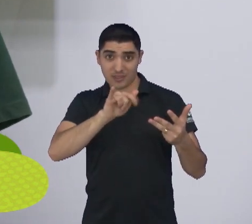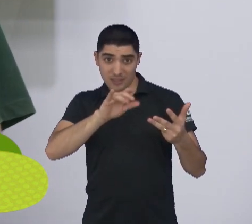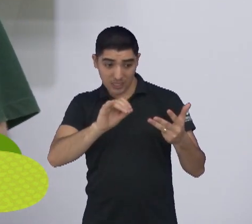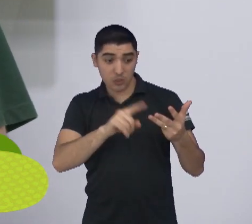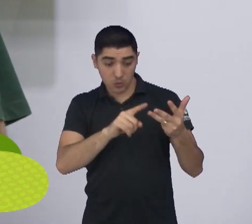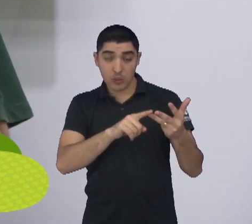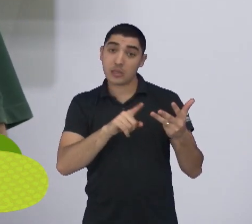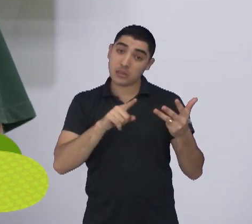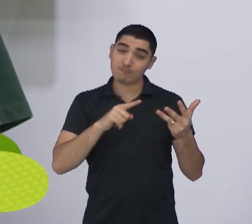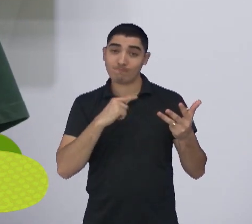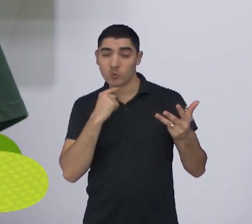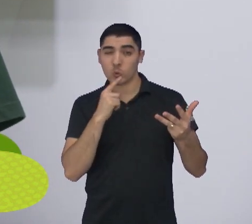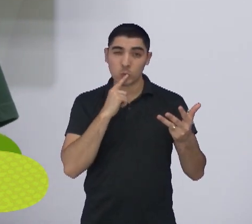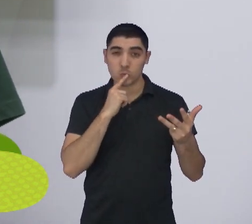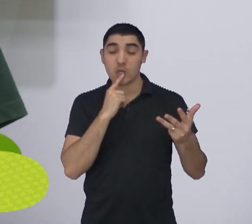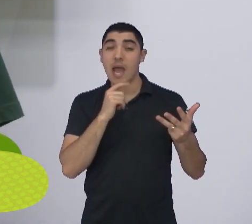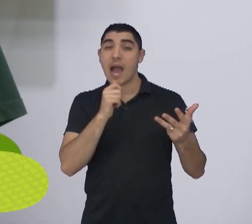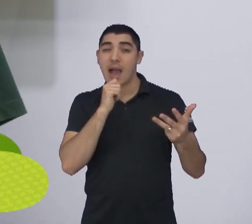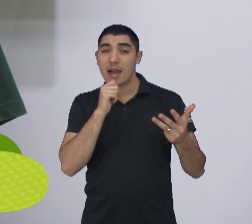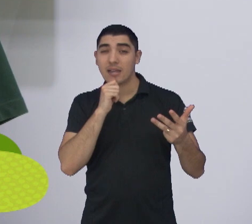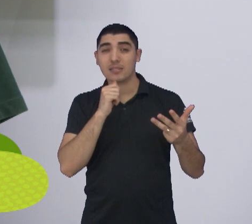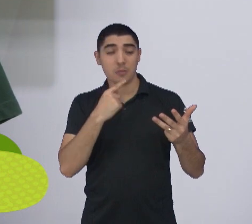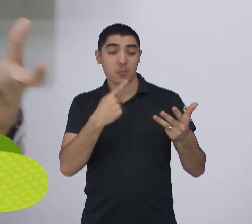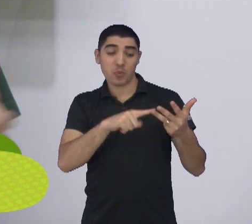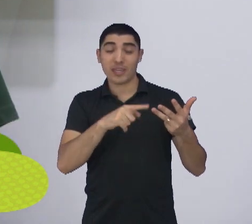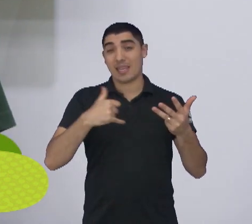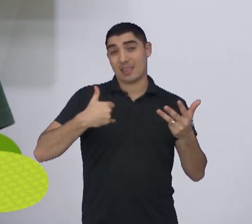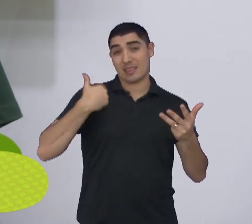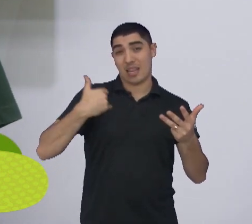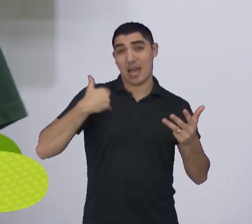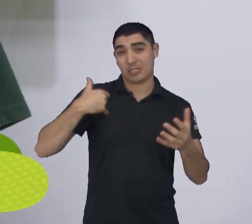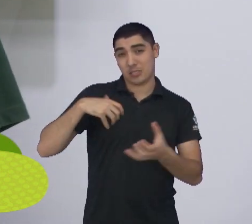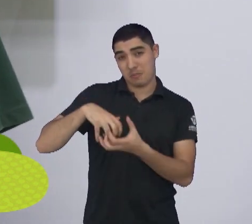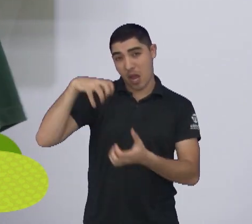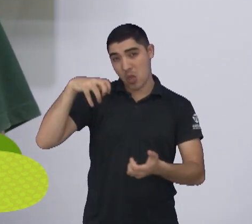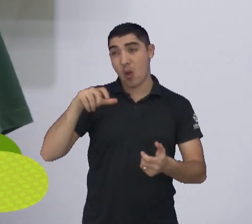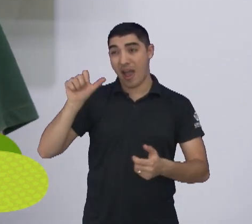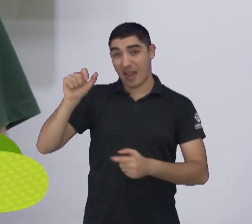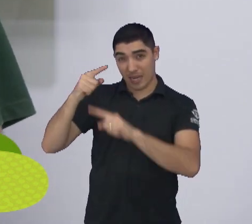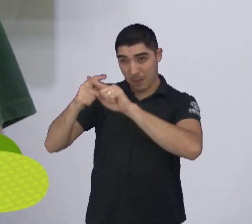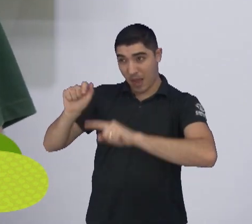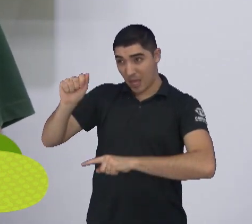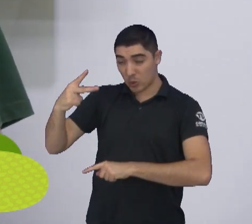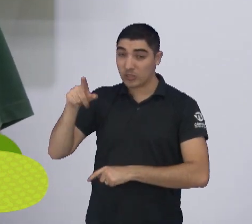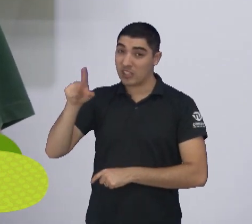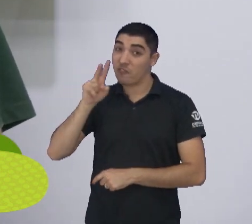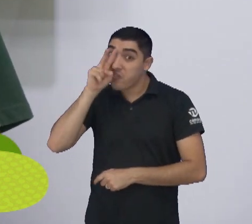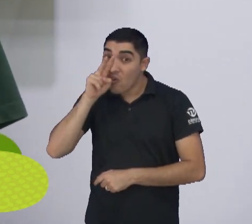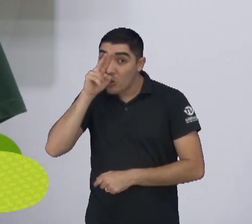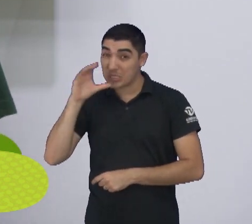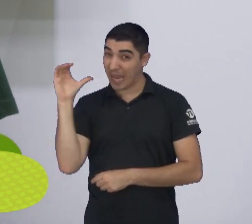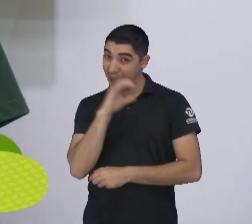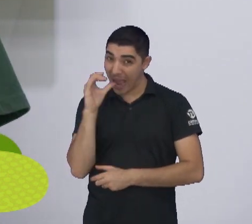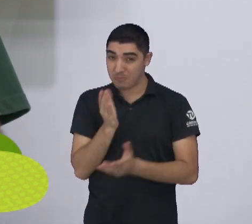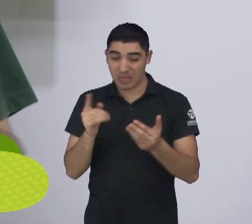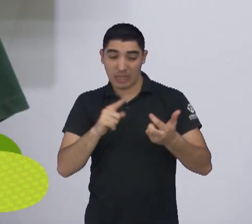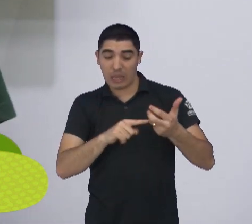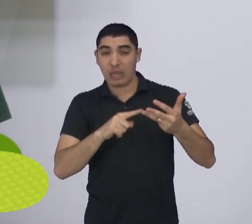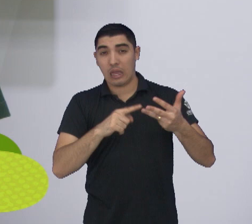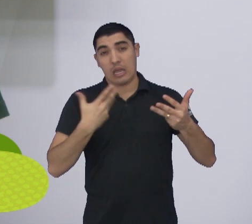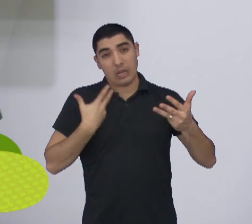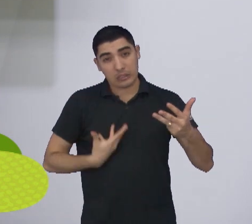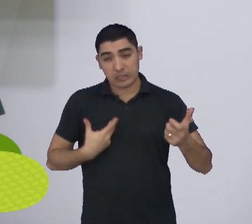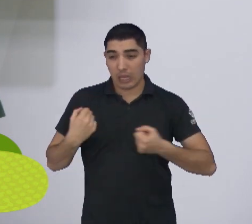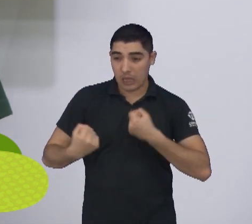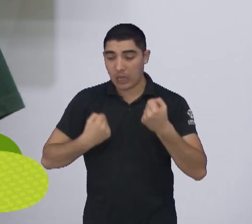A dúvida, para mim, fica quanto à questão da idade, né? Por ser Série A2 um pouquinho mais rápido e tal. O jogo, né, um pouquinho